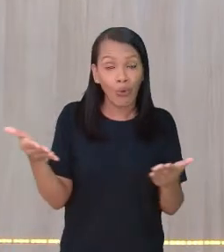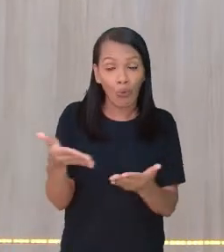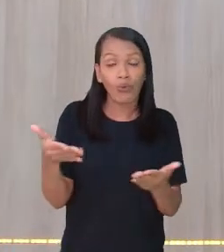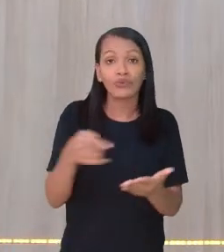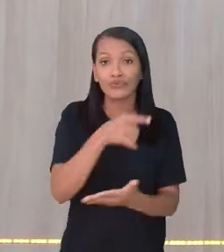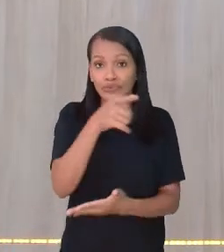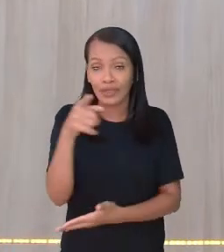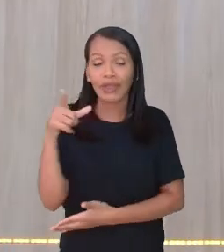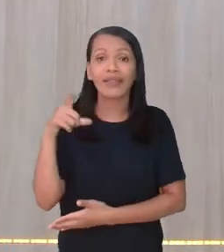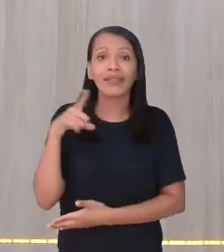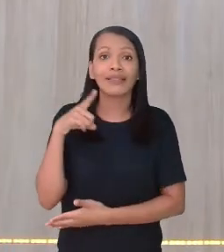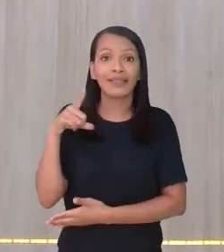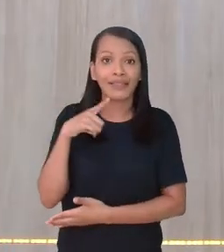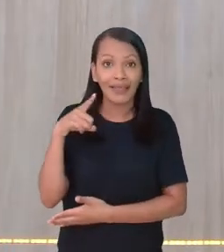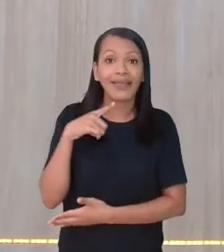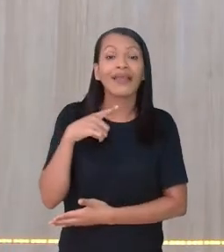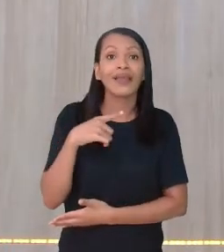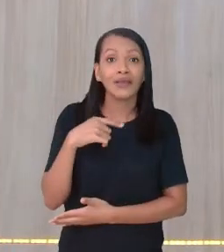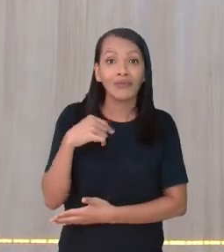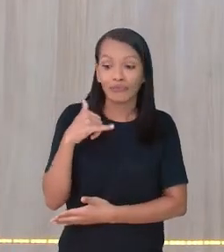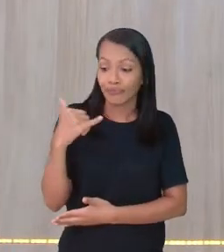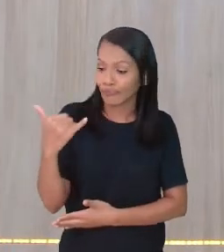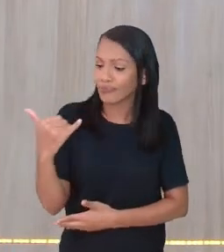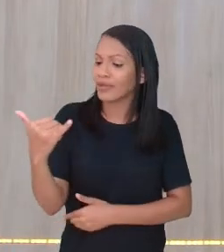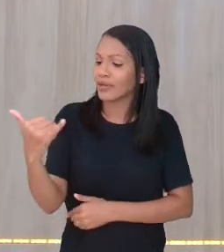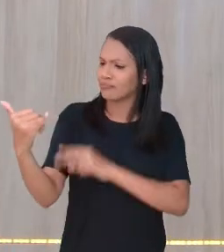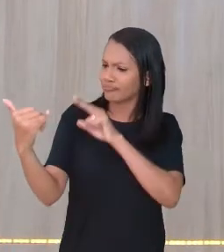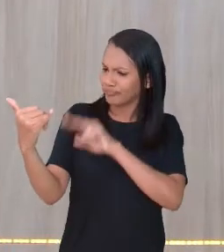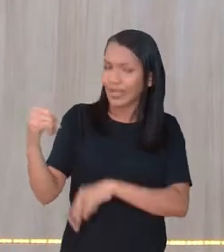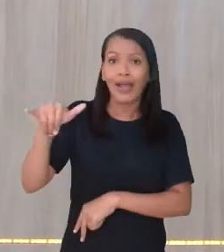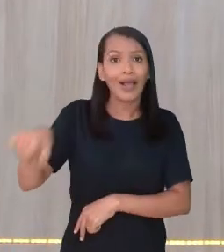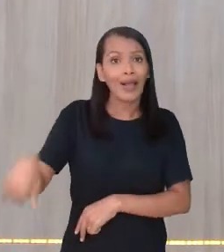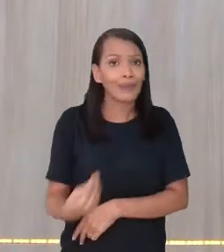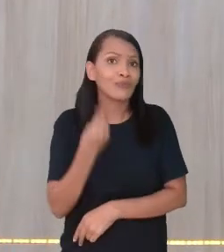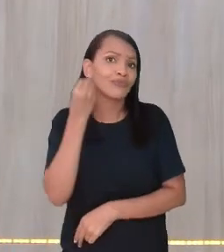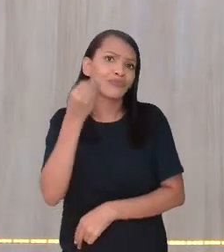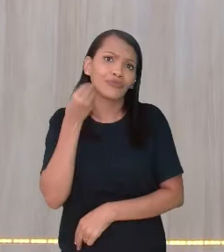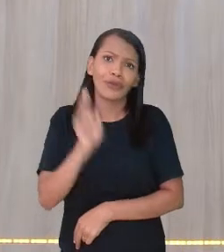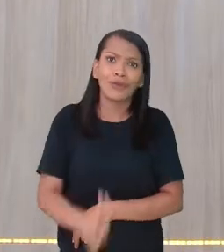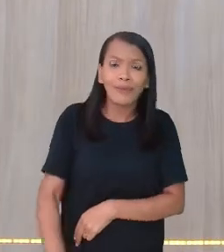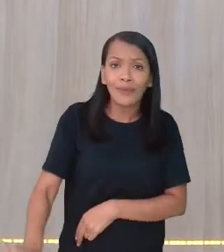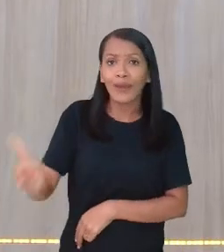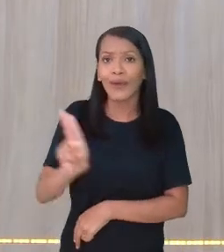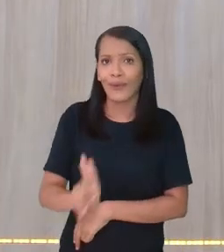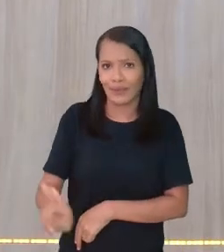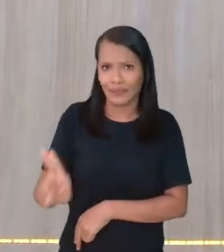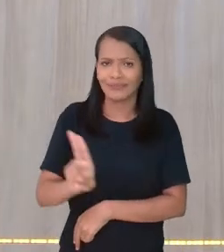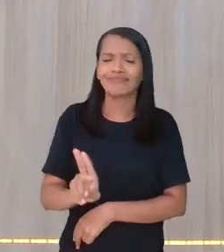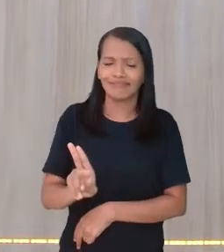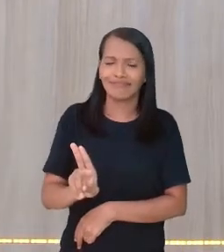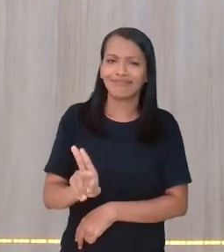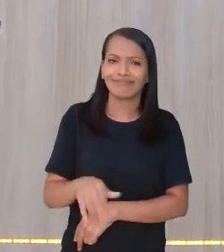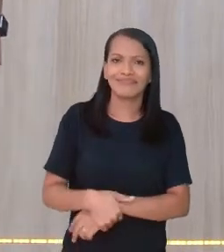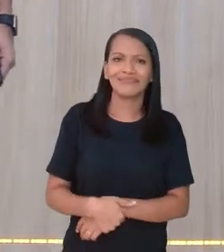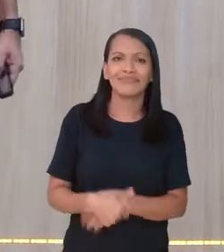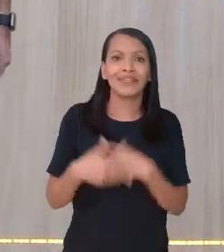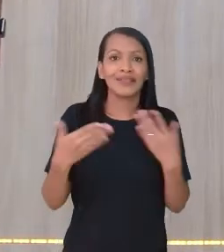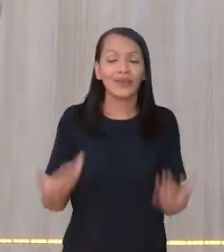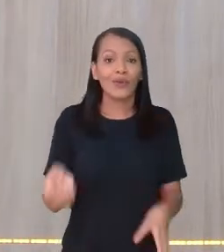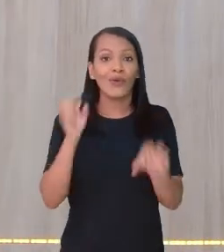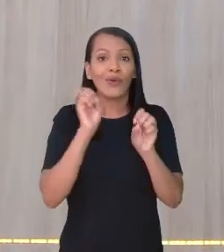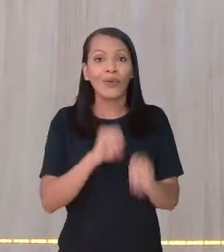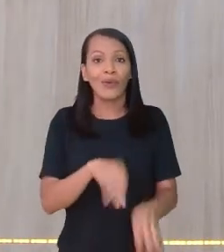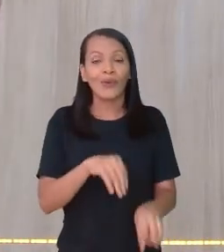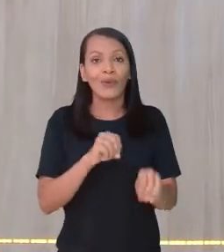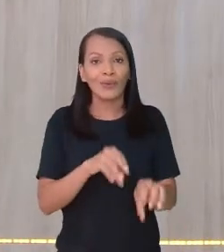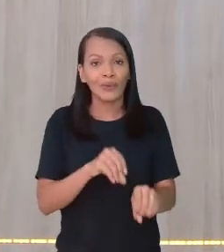mãos, então aproveite para usar ele da melhor forma possível, certo? Então a educação